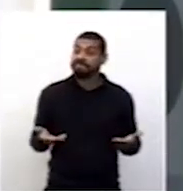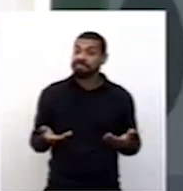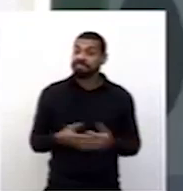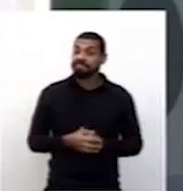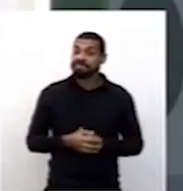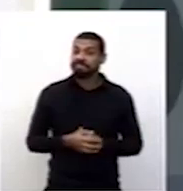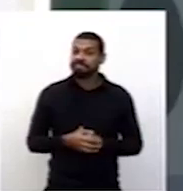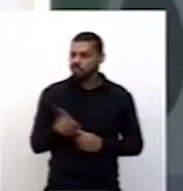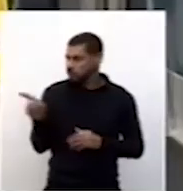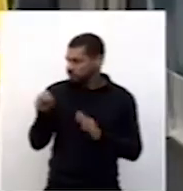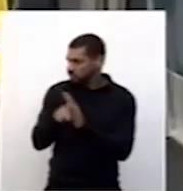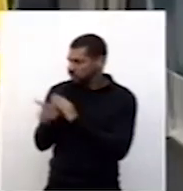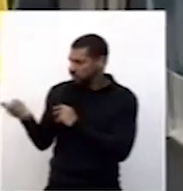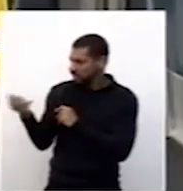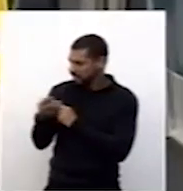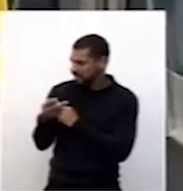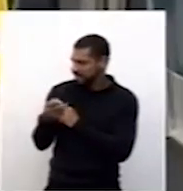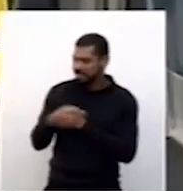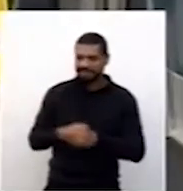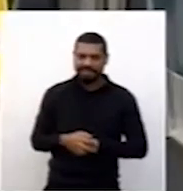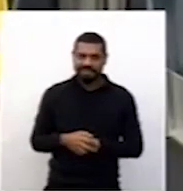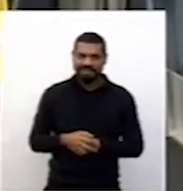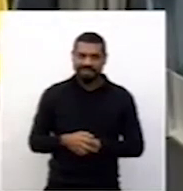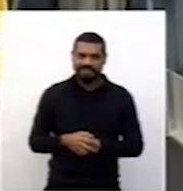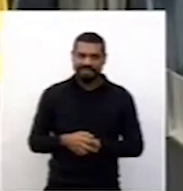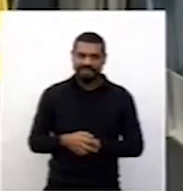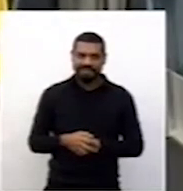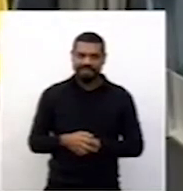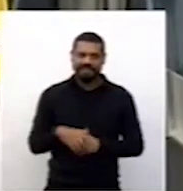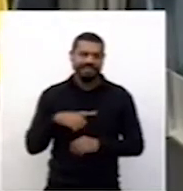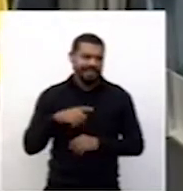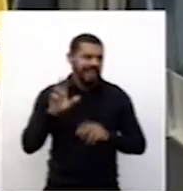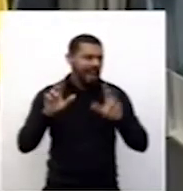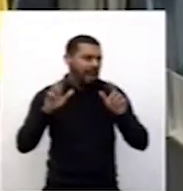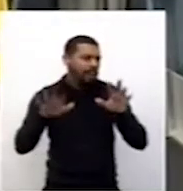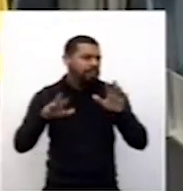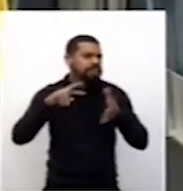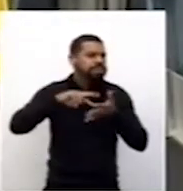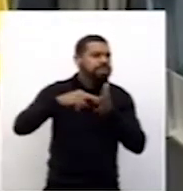Você lembra, Jússi? Tem alguma coisa a ver com poluição?